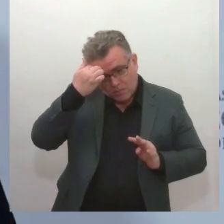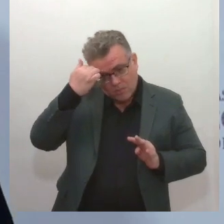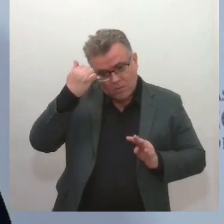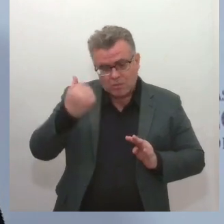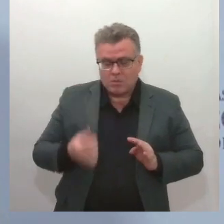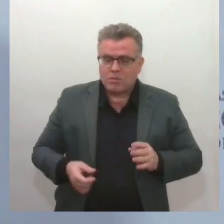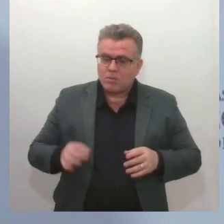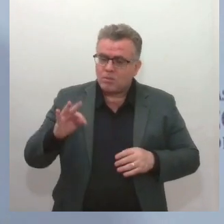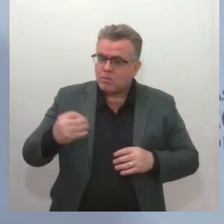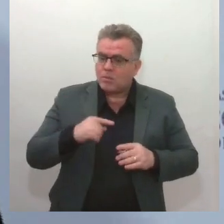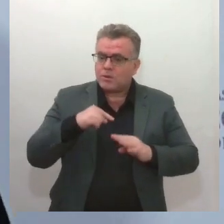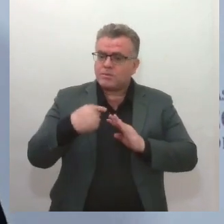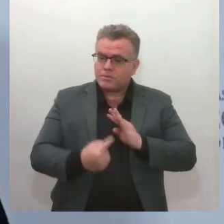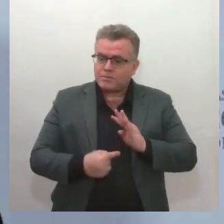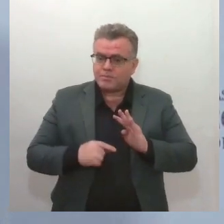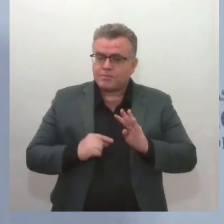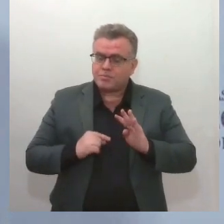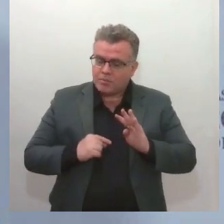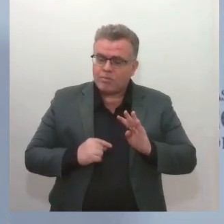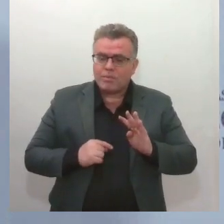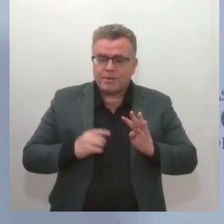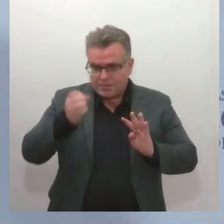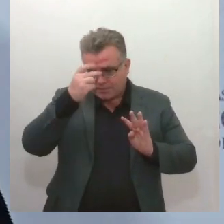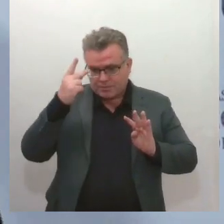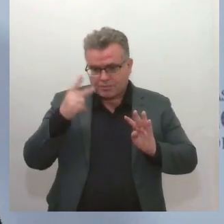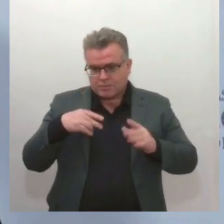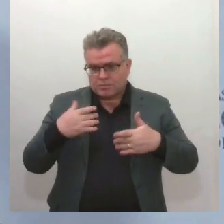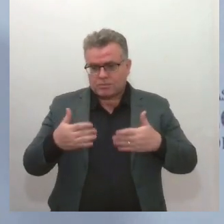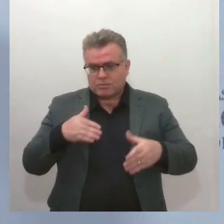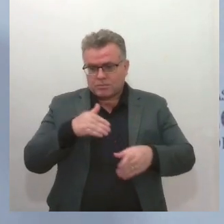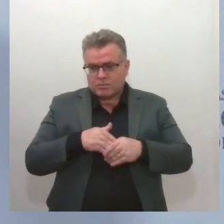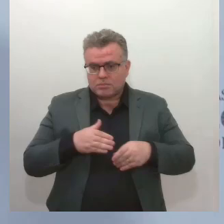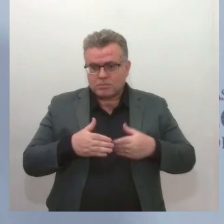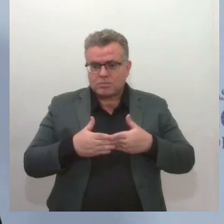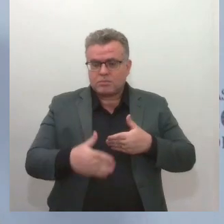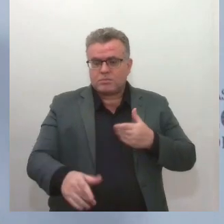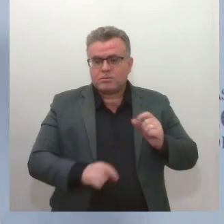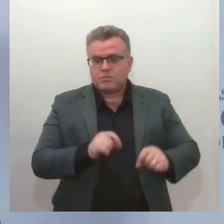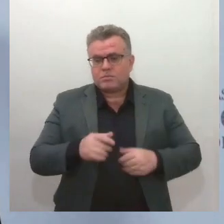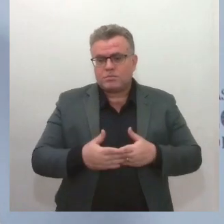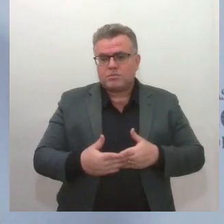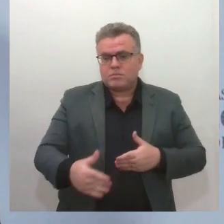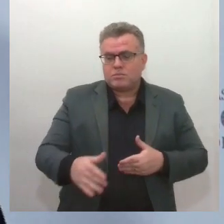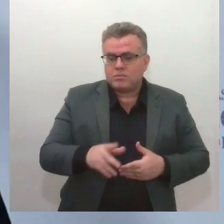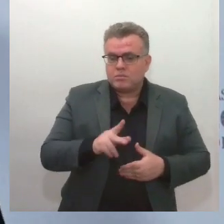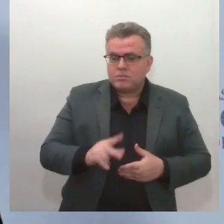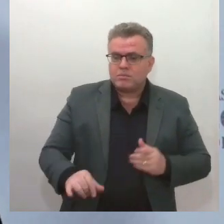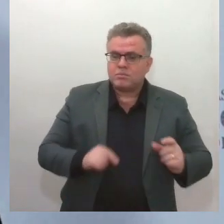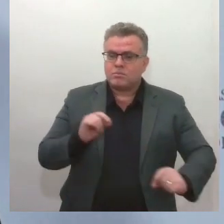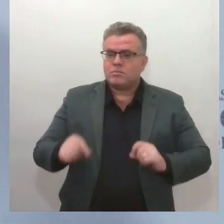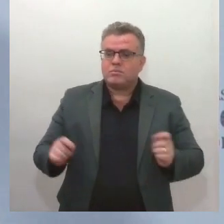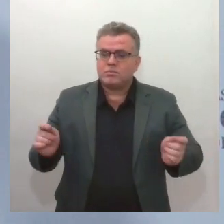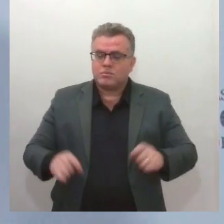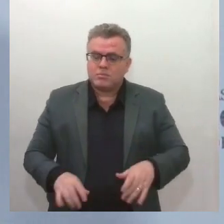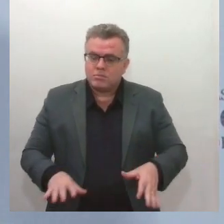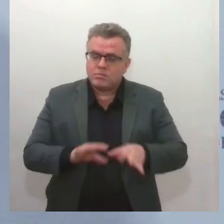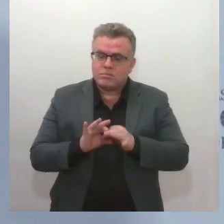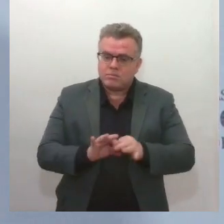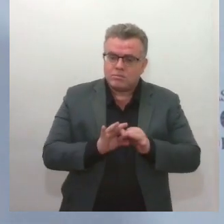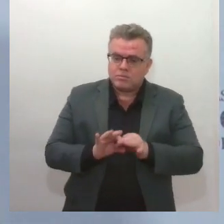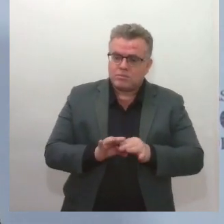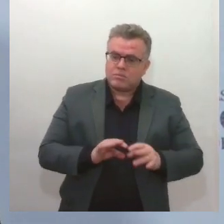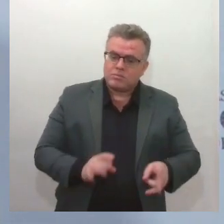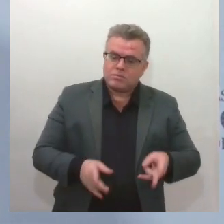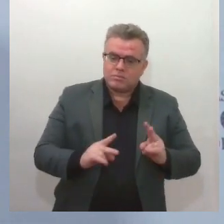Aracaju. Domingo nós teremos eleição, saberemos quem será o próximo prefeito, e esses daí juntos, o governo do estado vai fazer